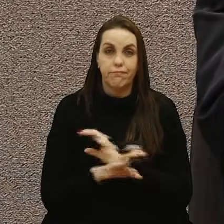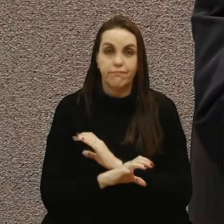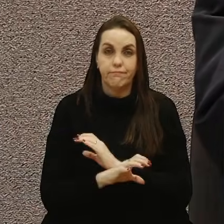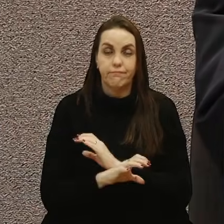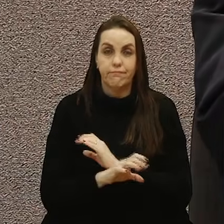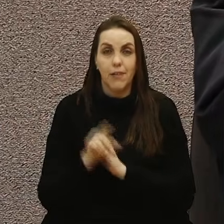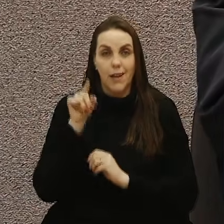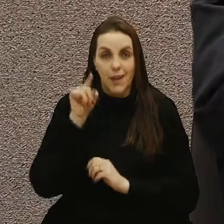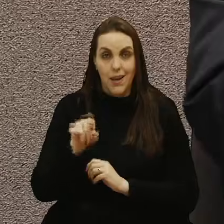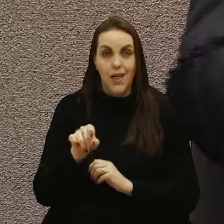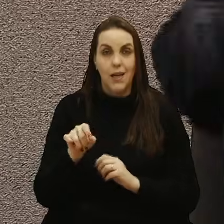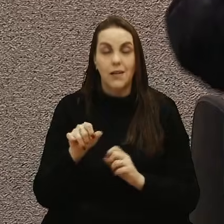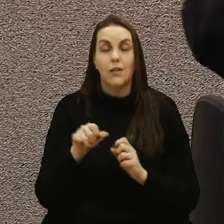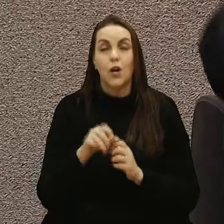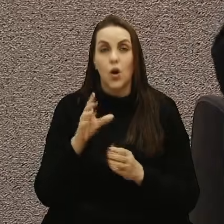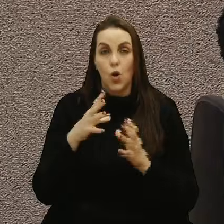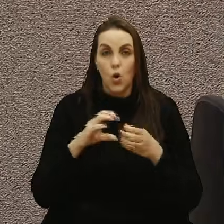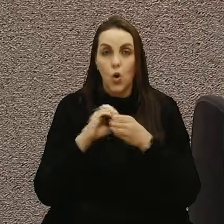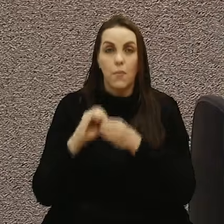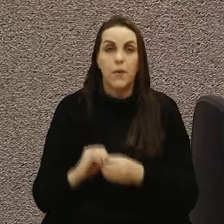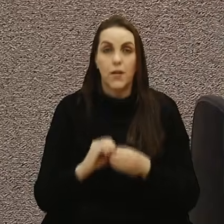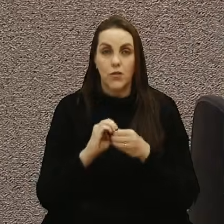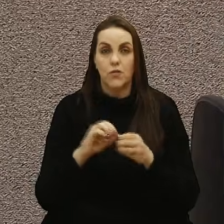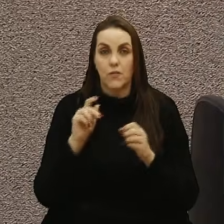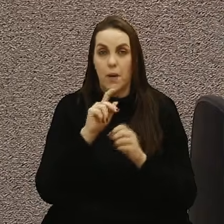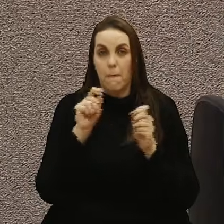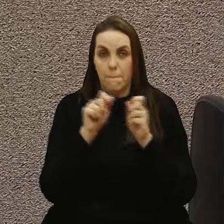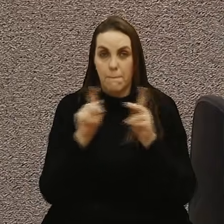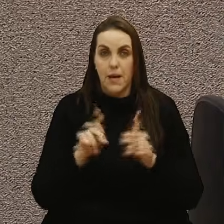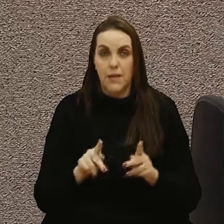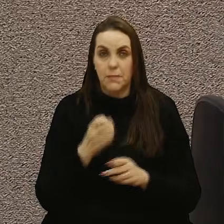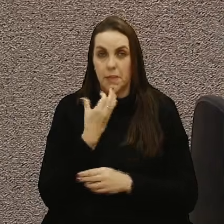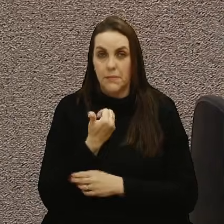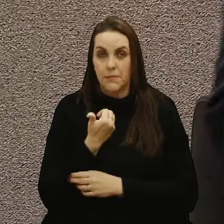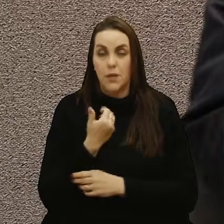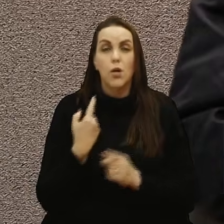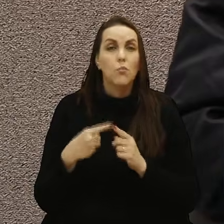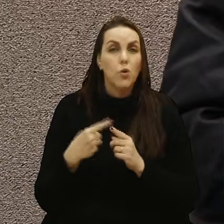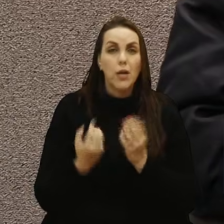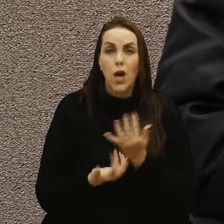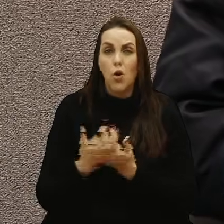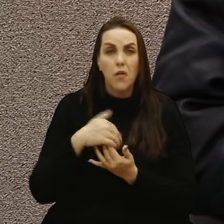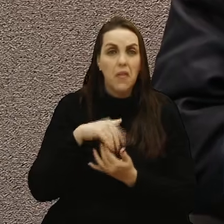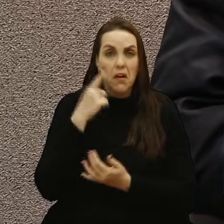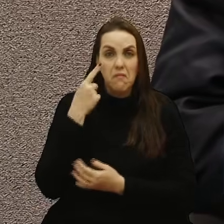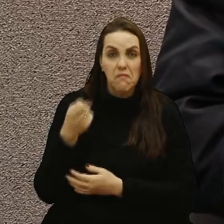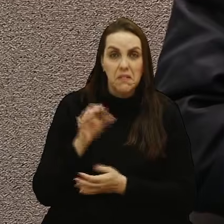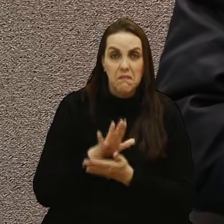ali na Paz e Bem. Por que eu não vi nada até agora por parte da Codeca a respeito disso?